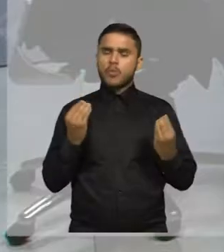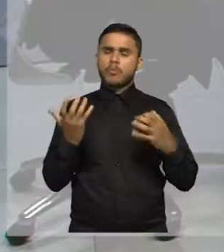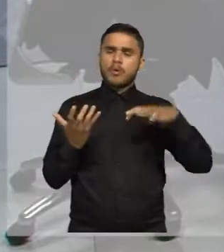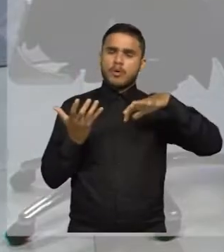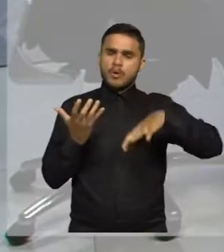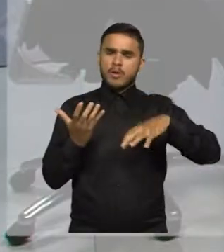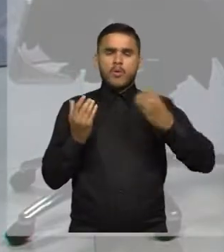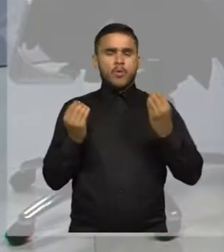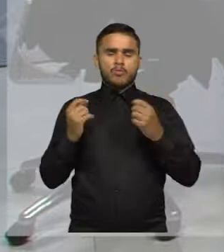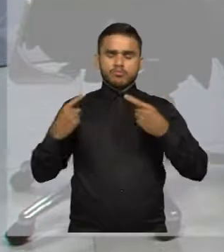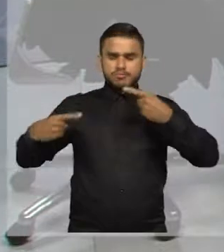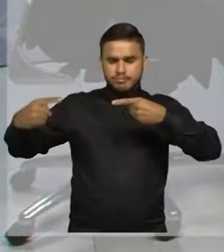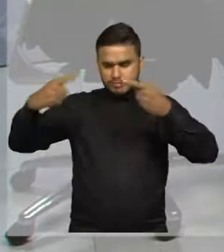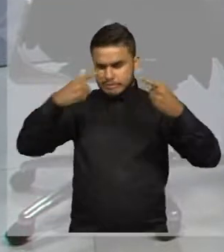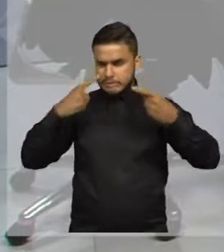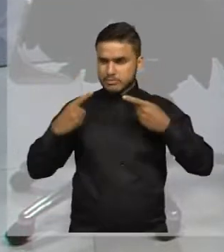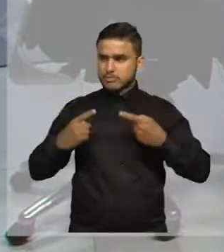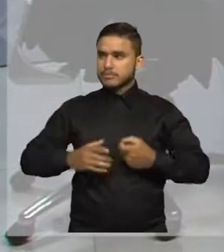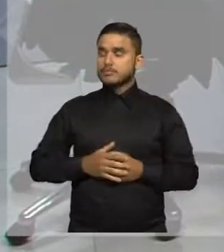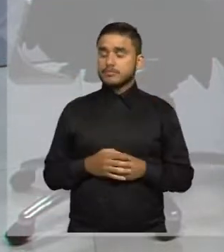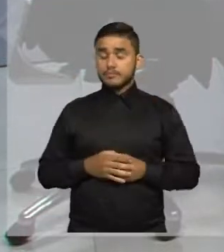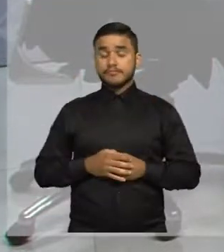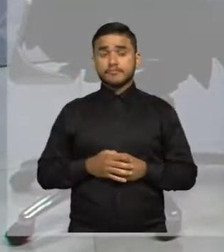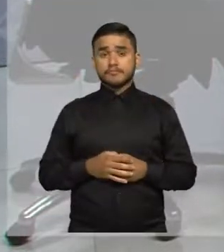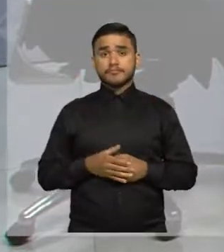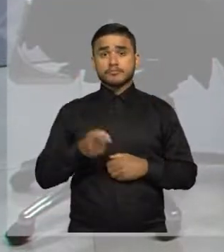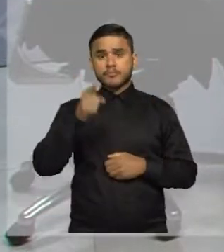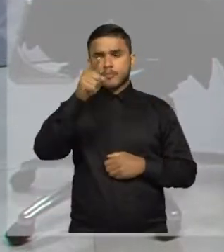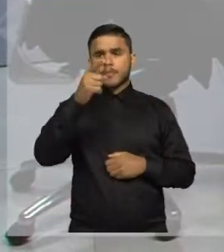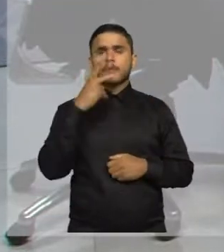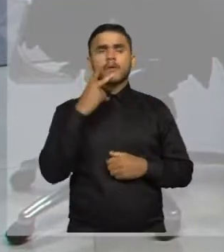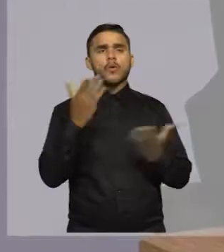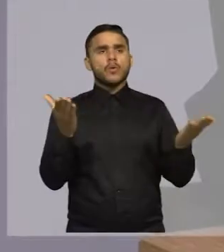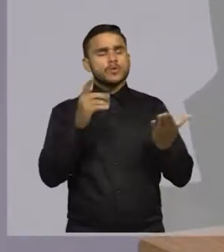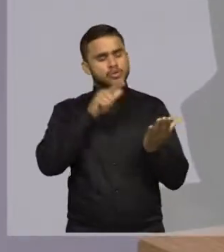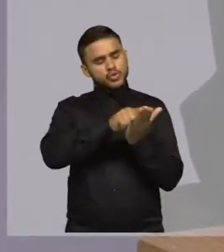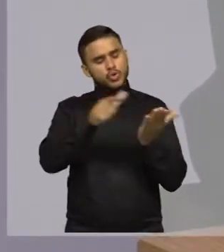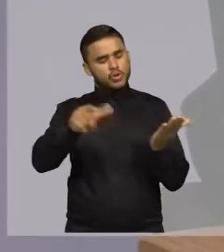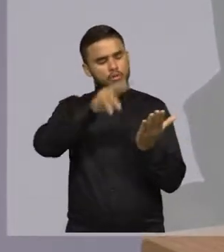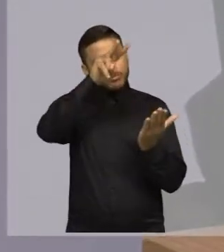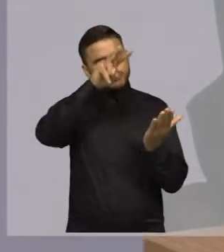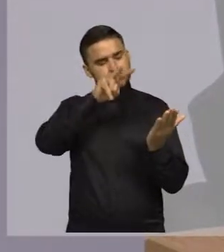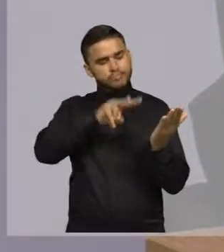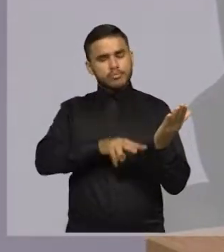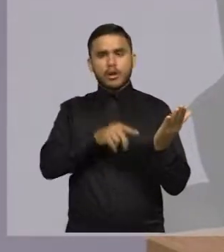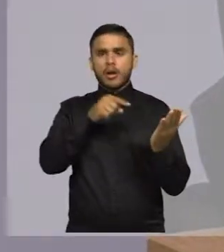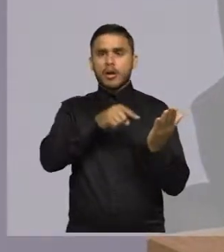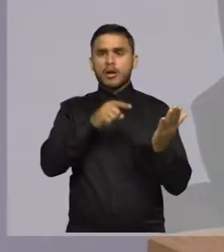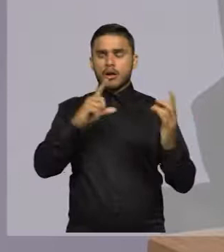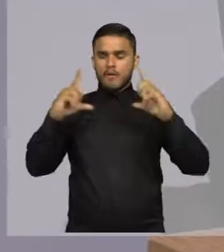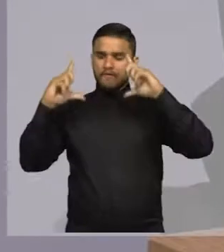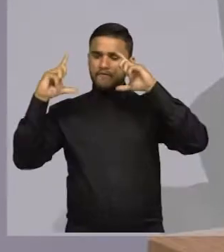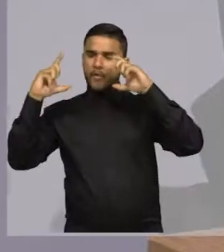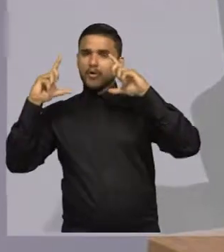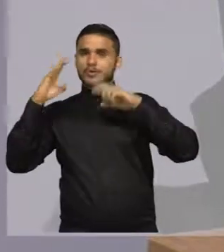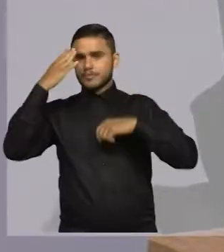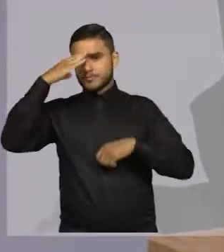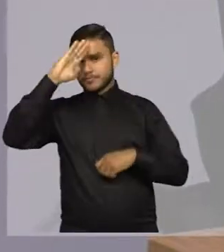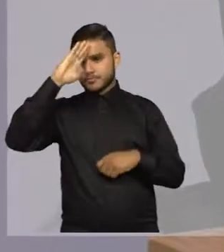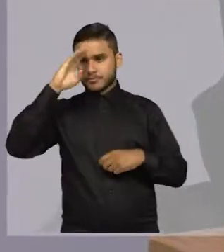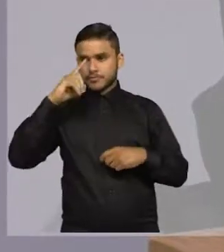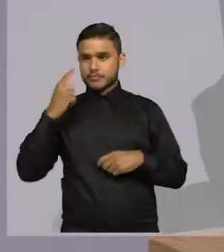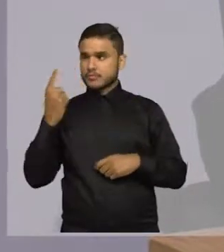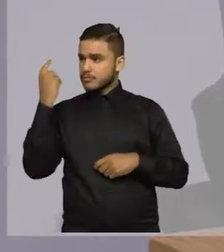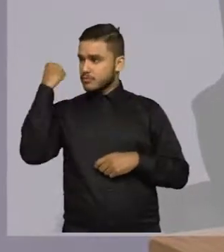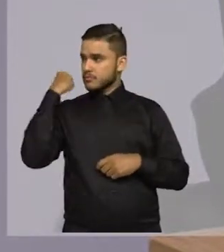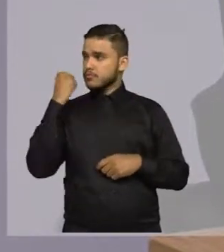Arnaldo, no momento, um pouco antes da gravação, eu vi no jornal o retrato do Bolsonaro,